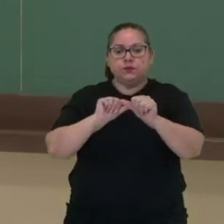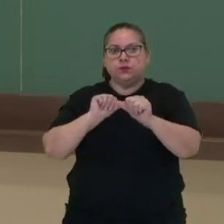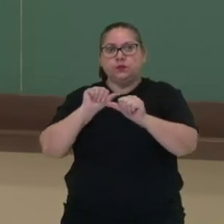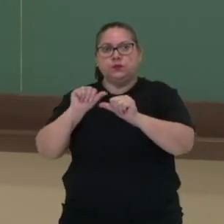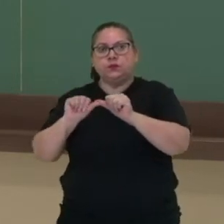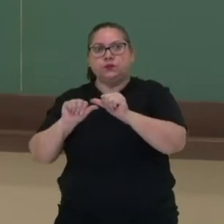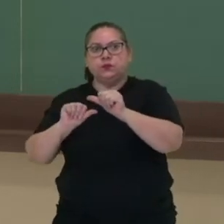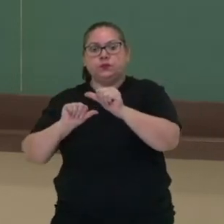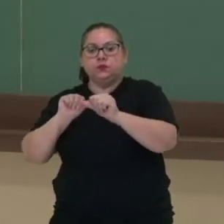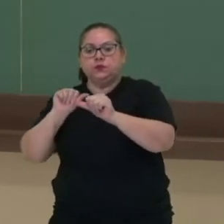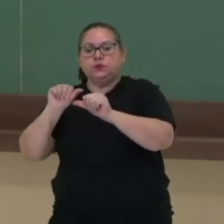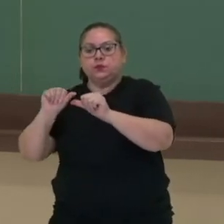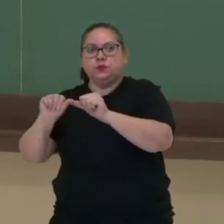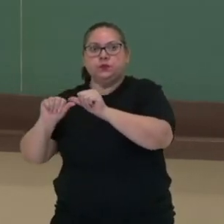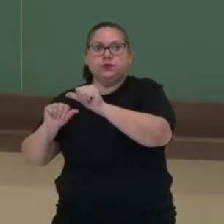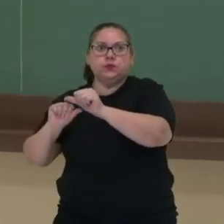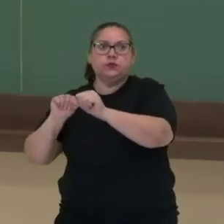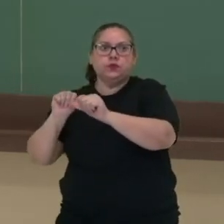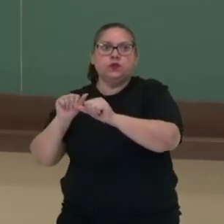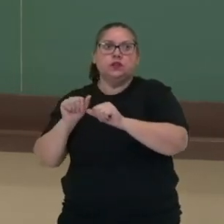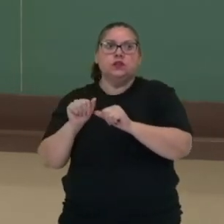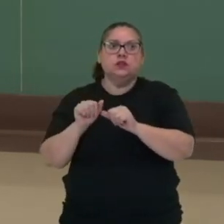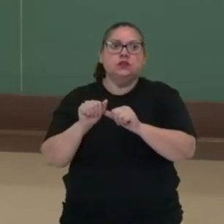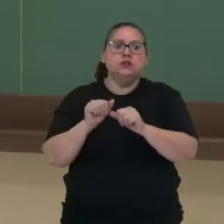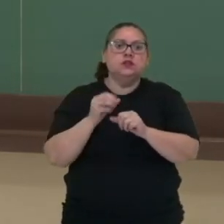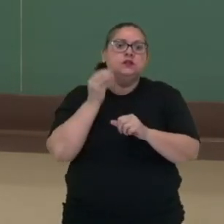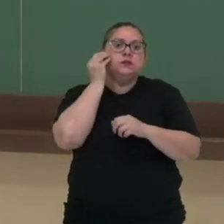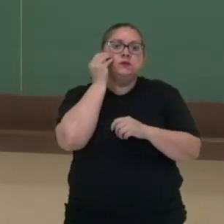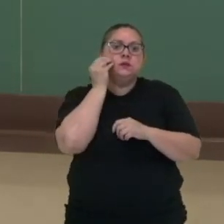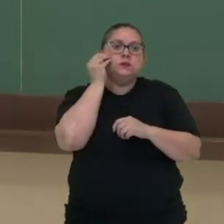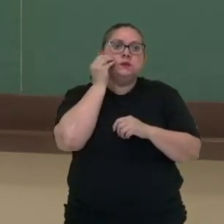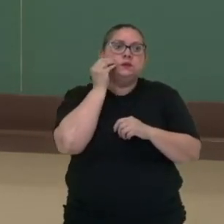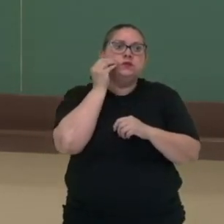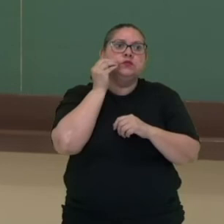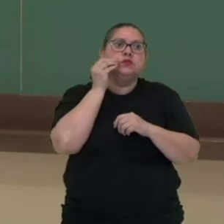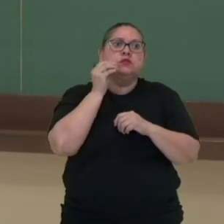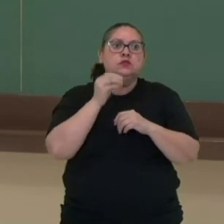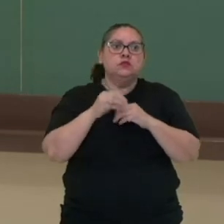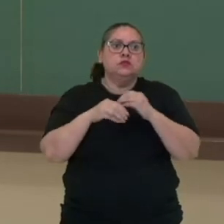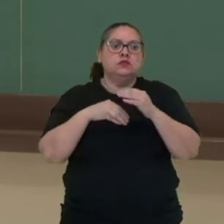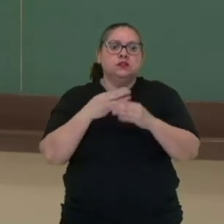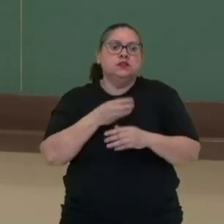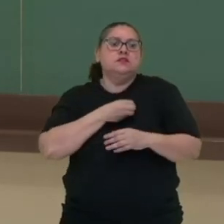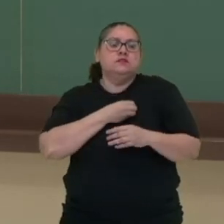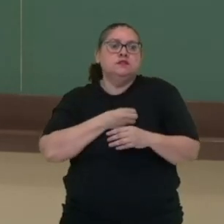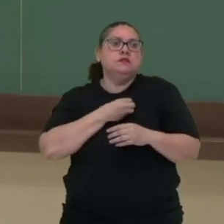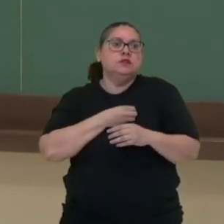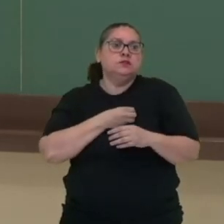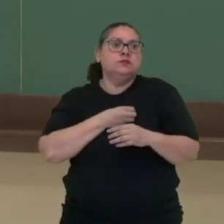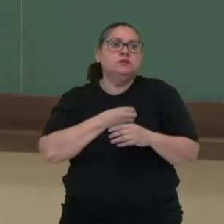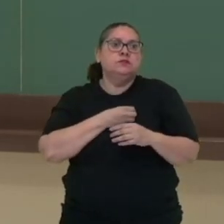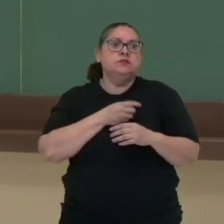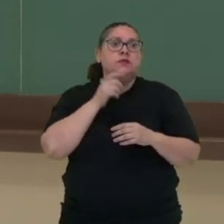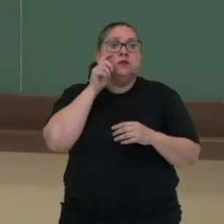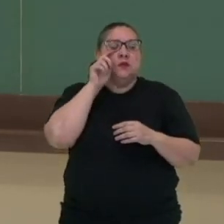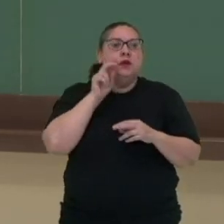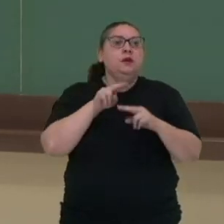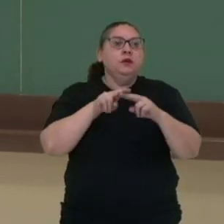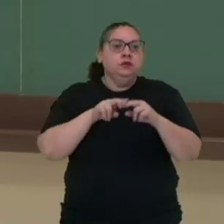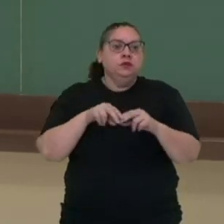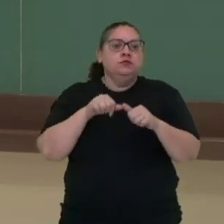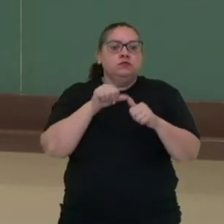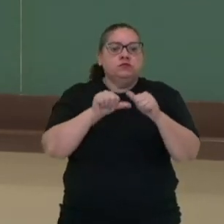que são as mutações, na tentativa de sobrevivência mesmo. Então, por isso que existem